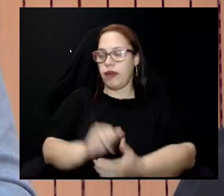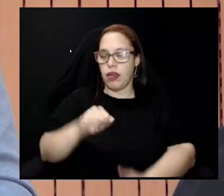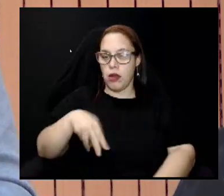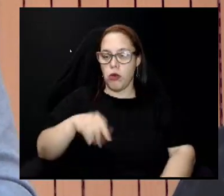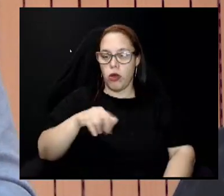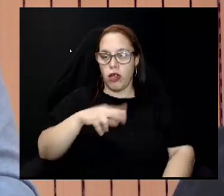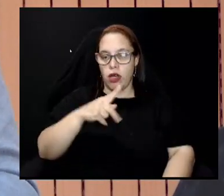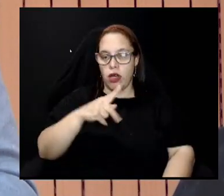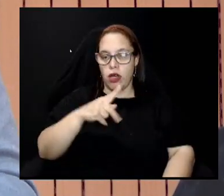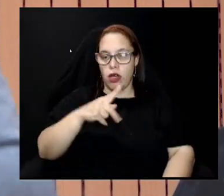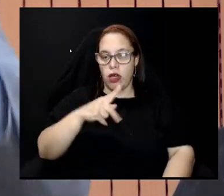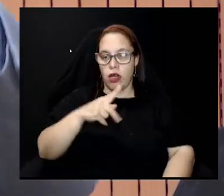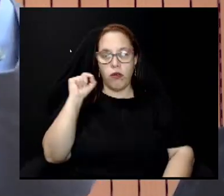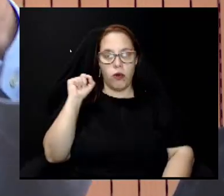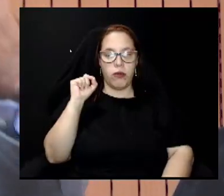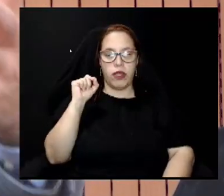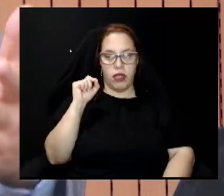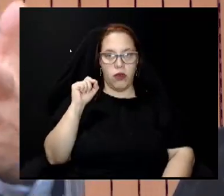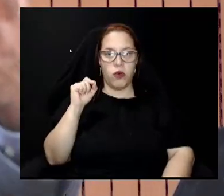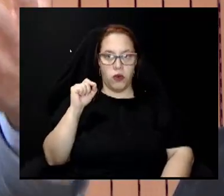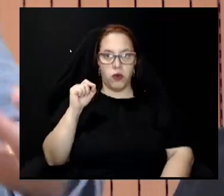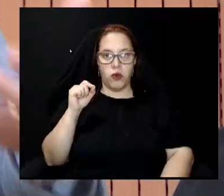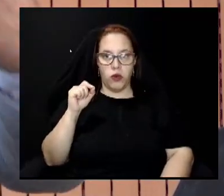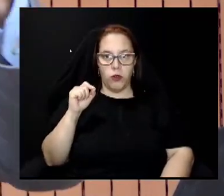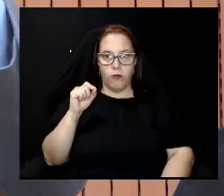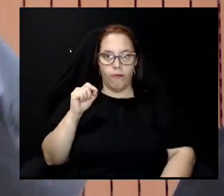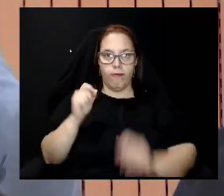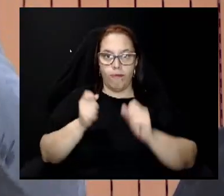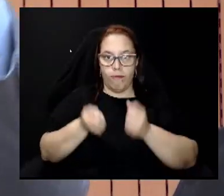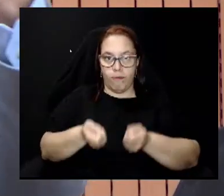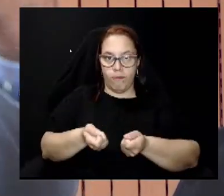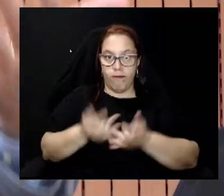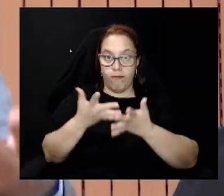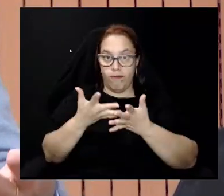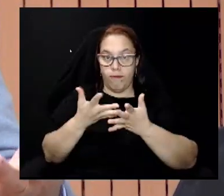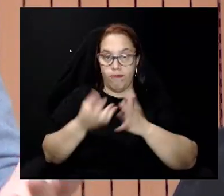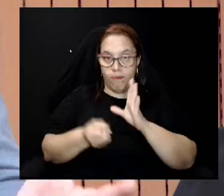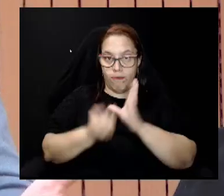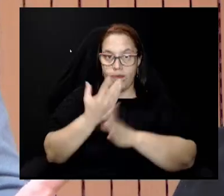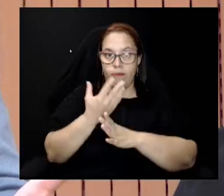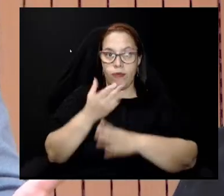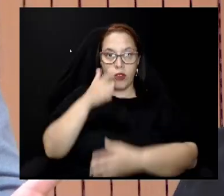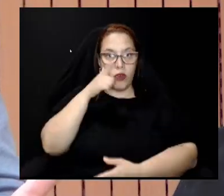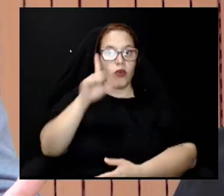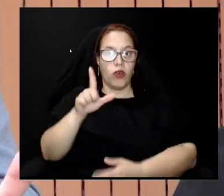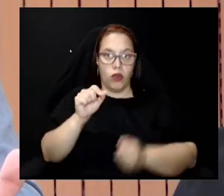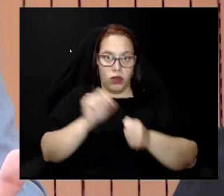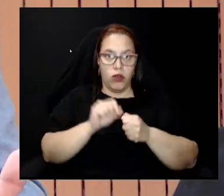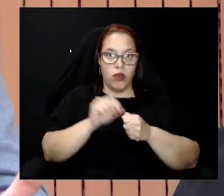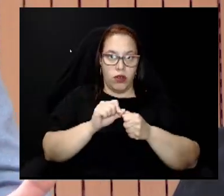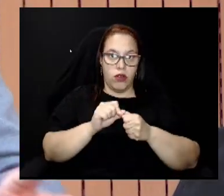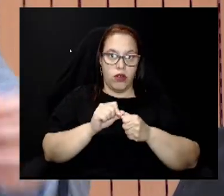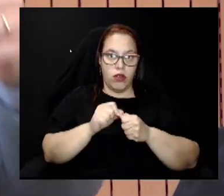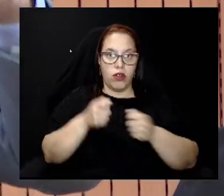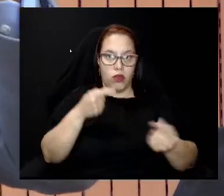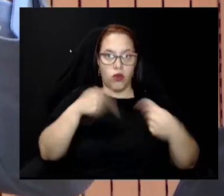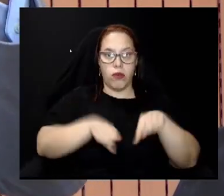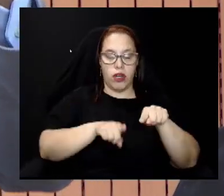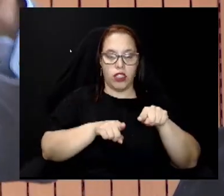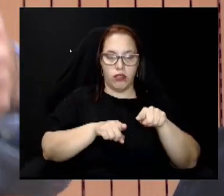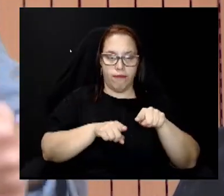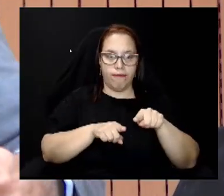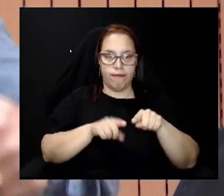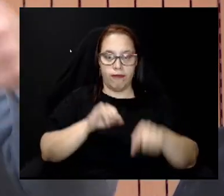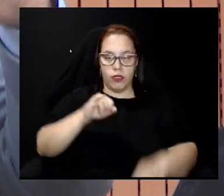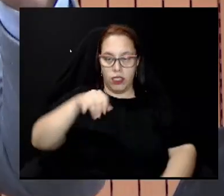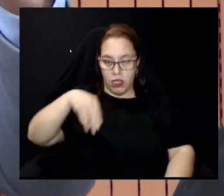forma de você desmascarar o câncer para que a sua imunidade consiga fazer esse combate. Imunoterapia chegou para